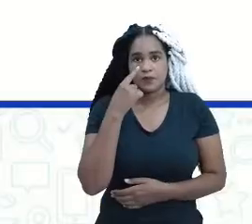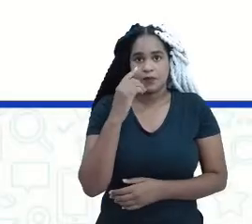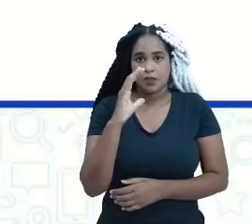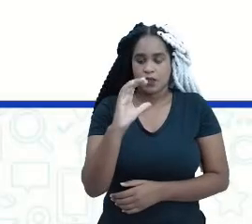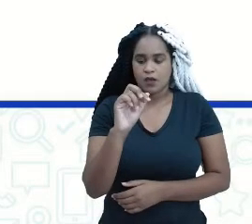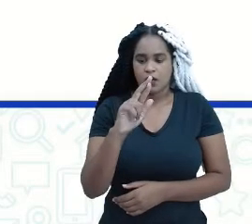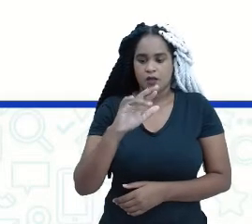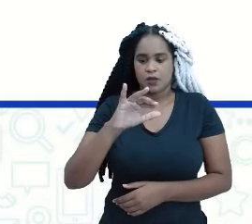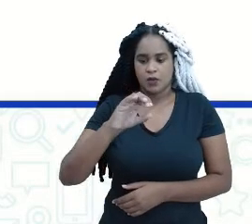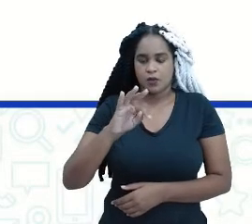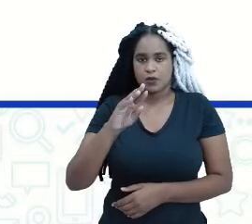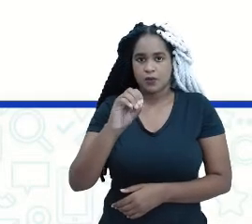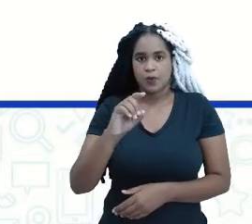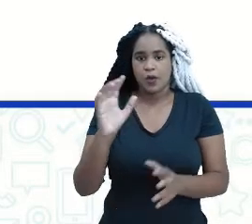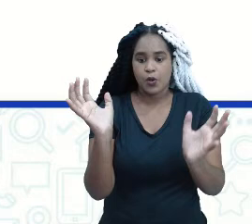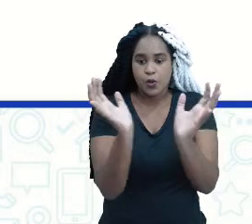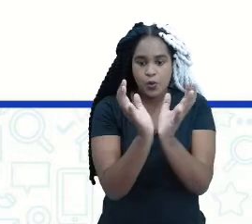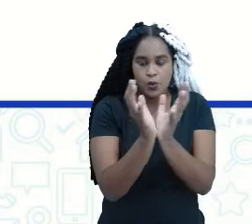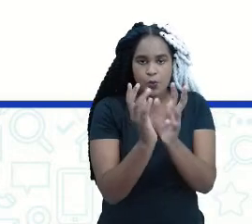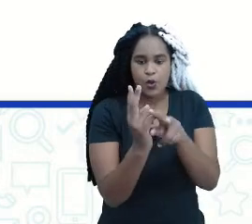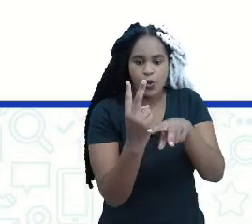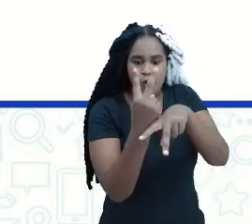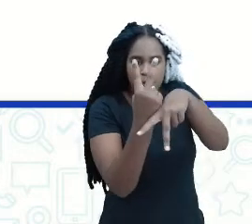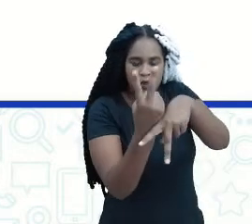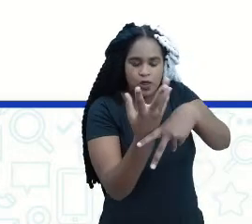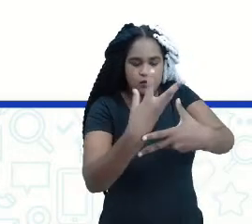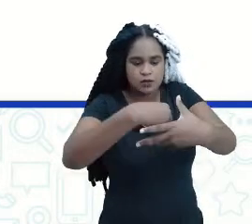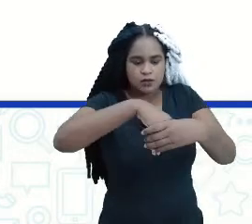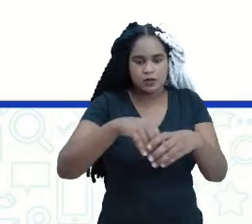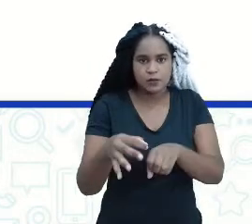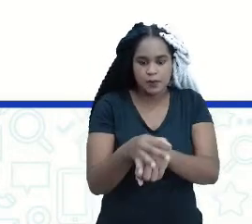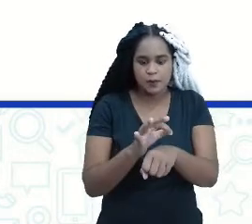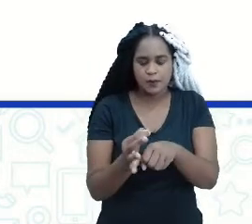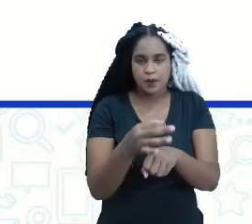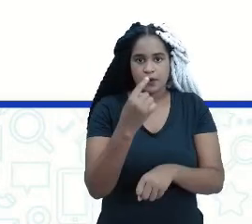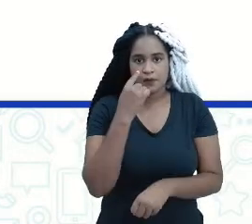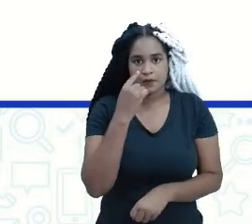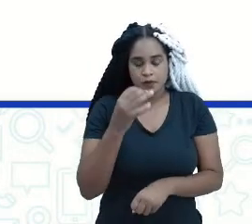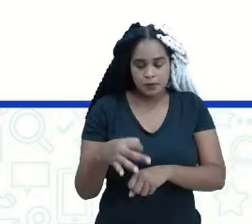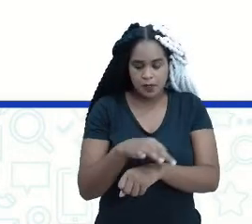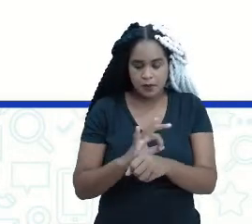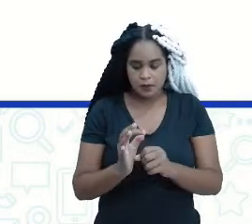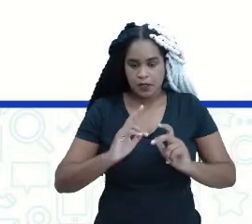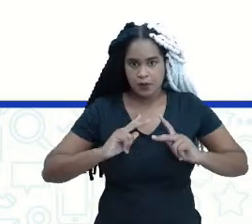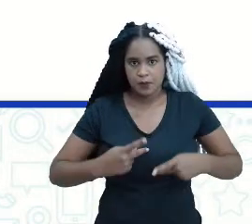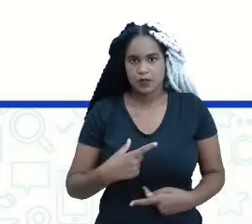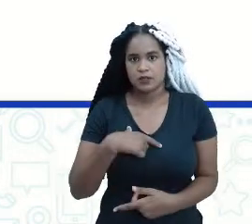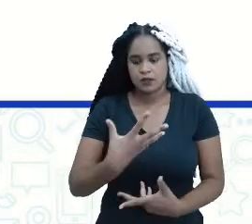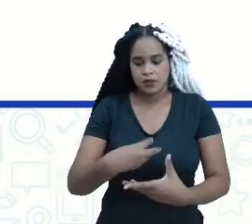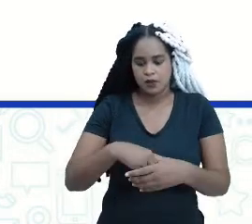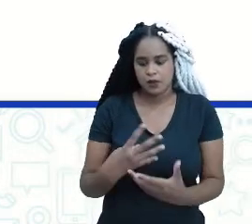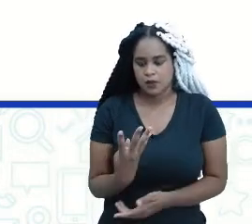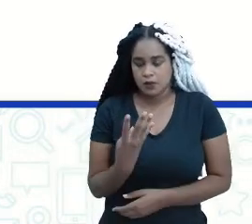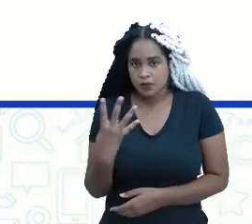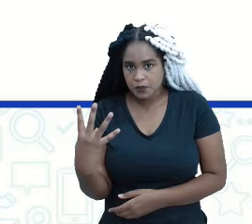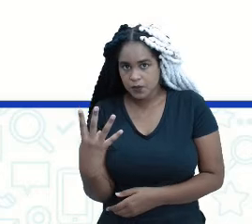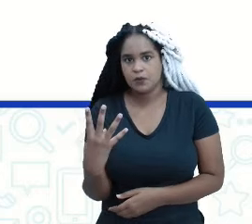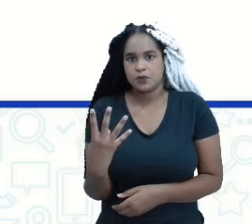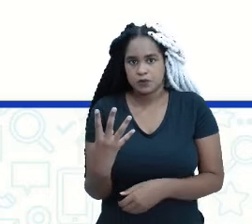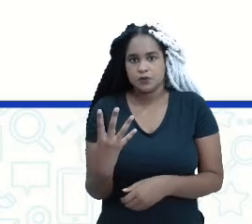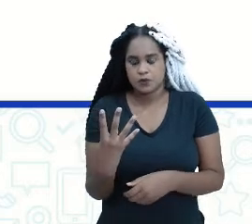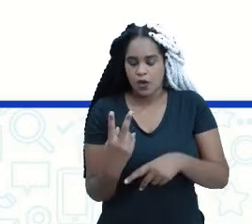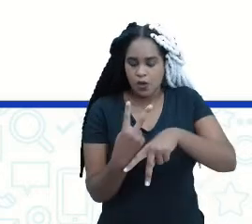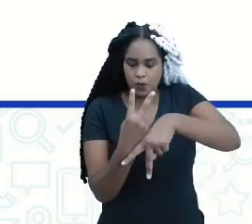Conjunto de cromossomos de uma célula. Então, a gente sabe que nas células humanas, nós temos aí 44 cromossomos